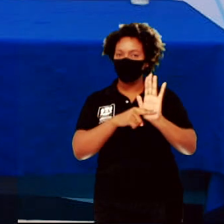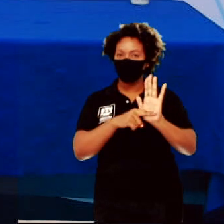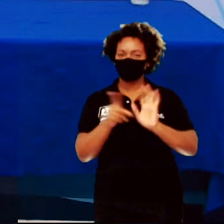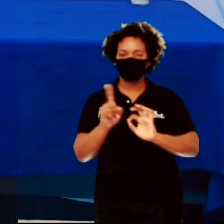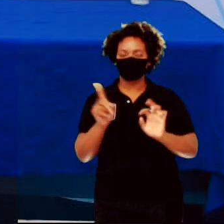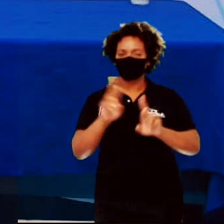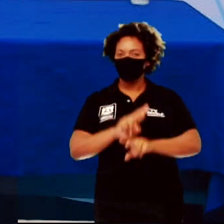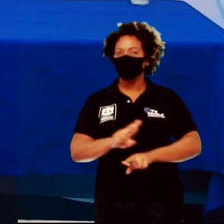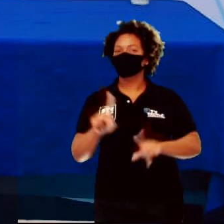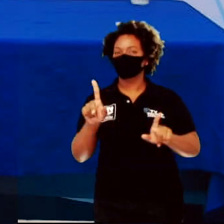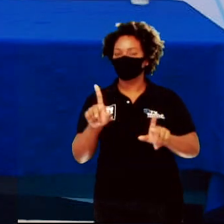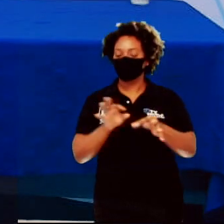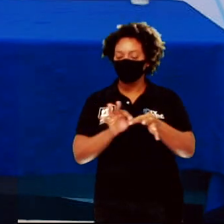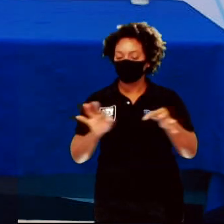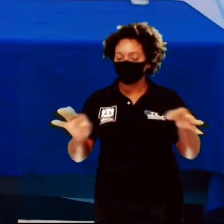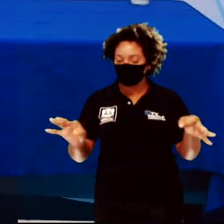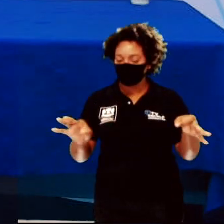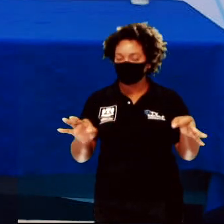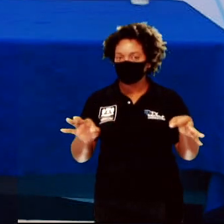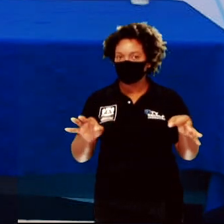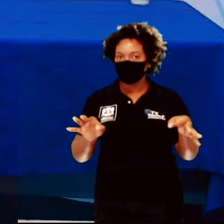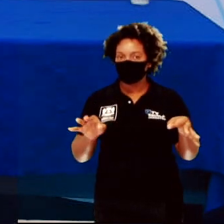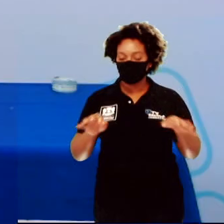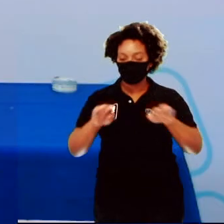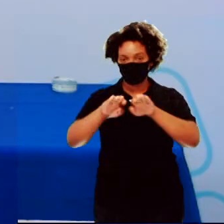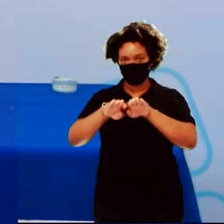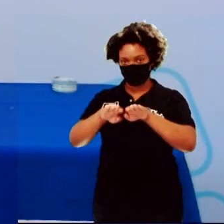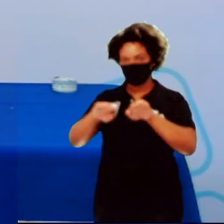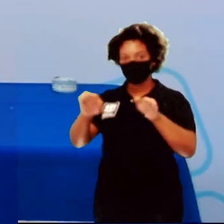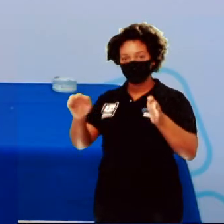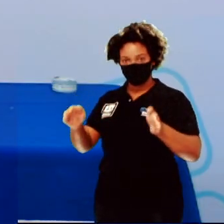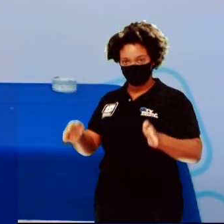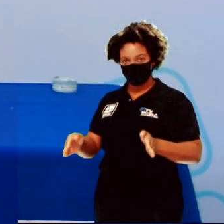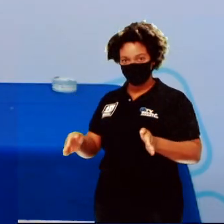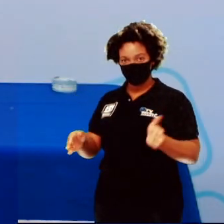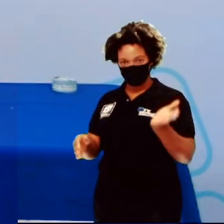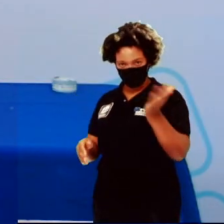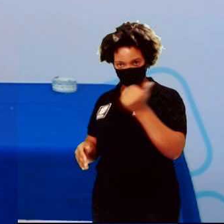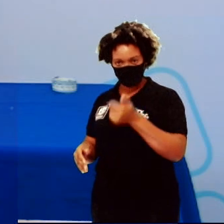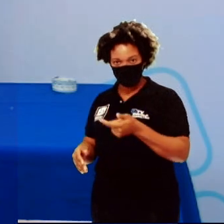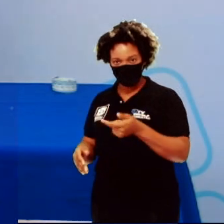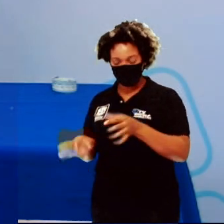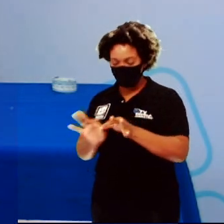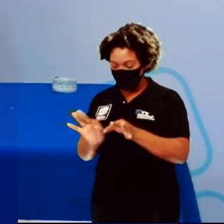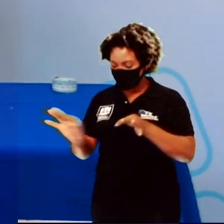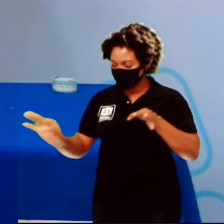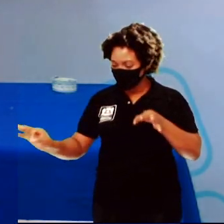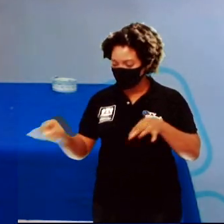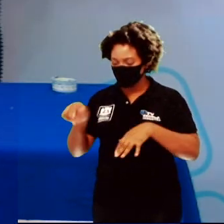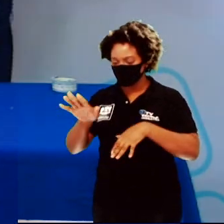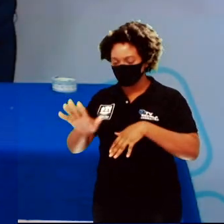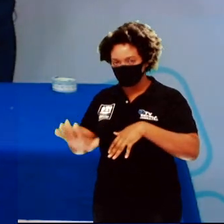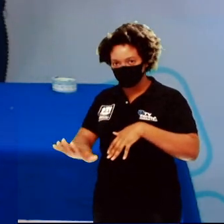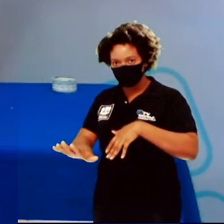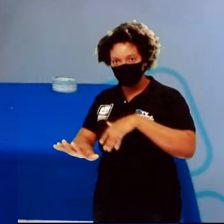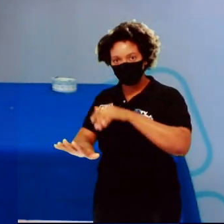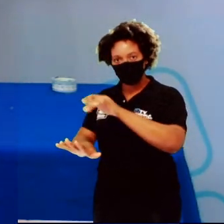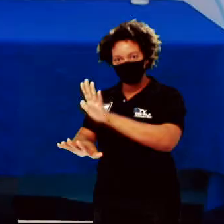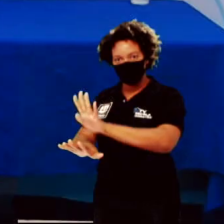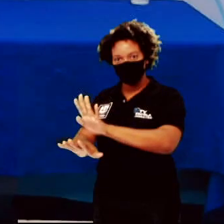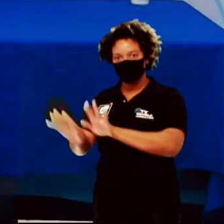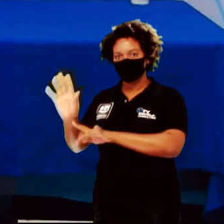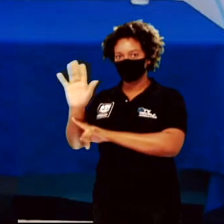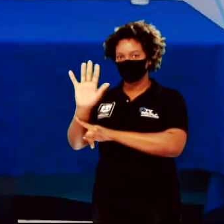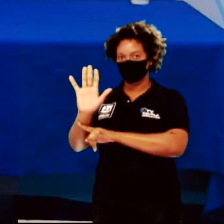para medirmos agora esta mesa. Vamos lá? Medindo em palmos, com a mão